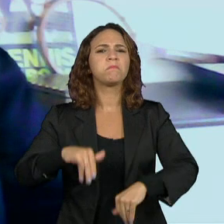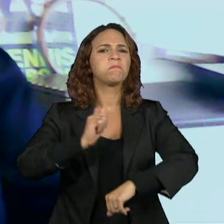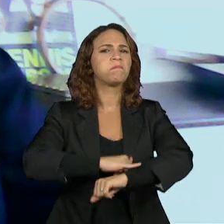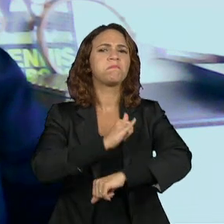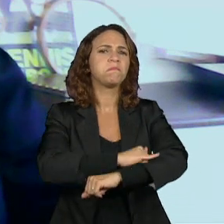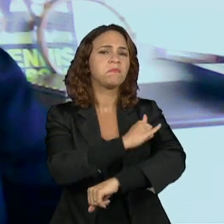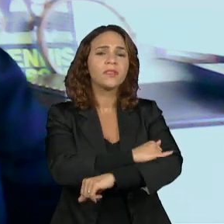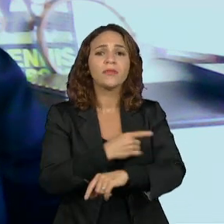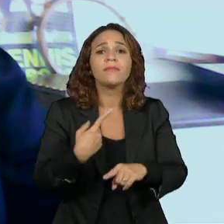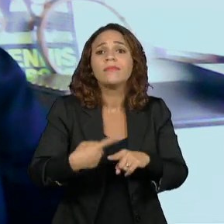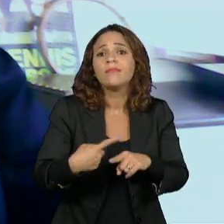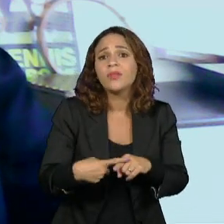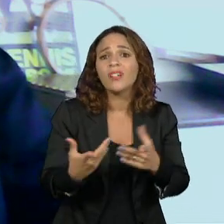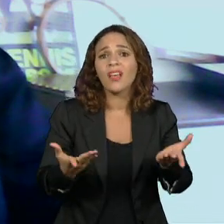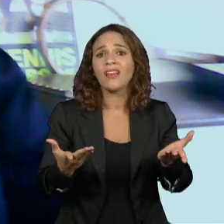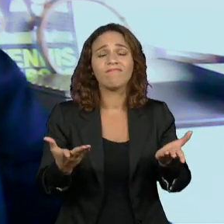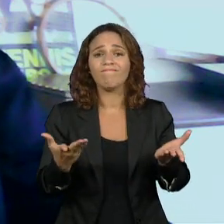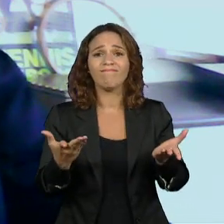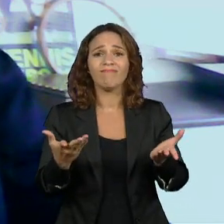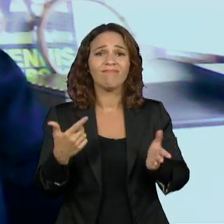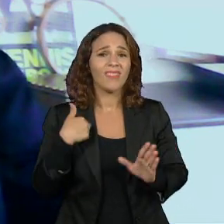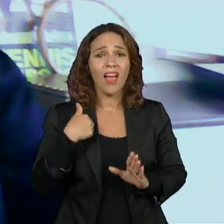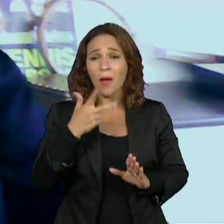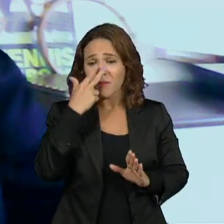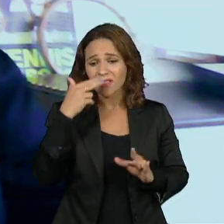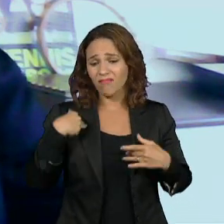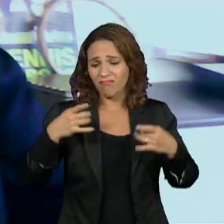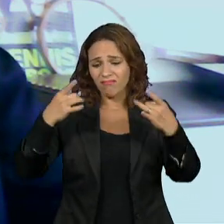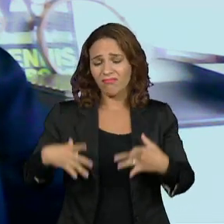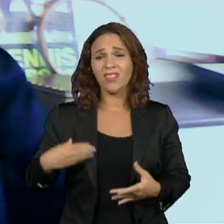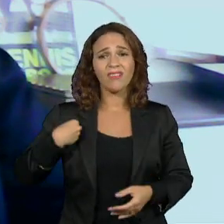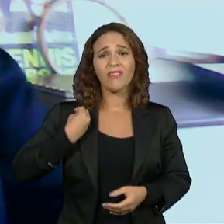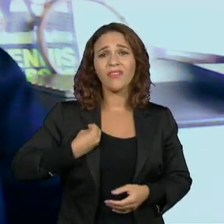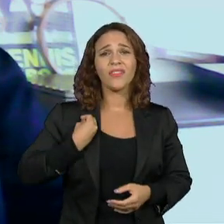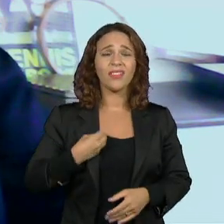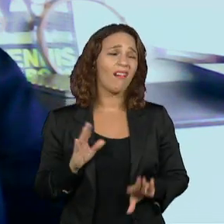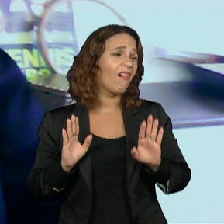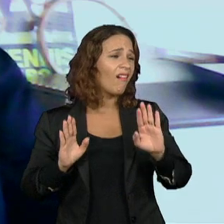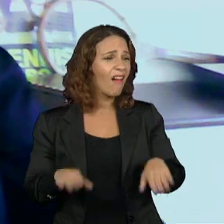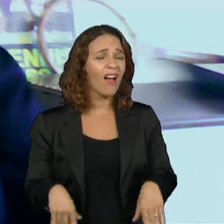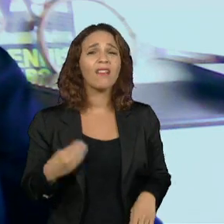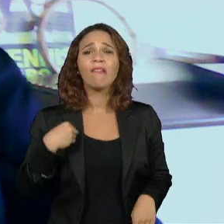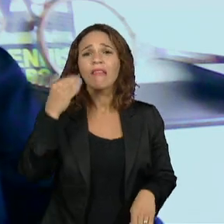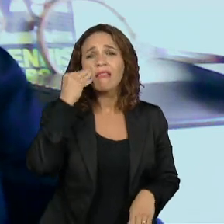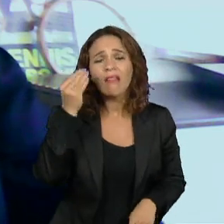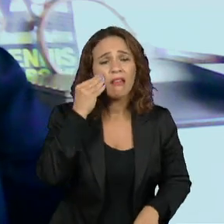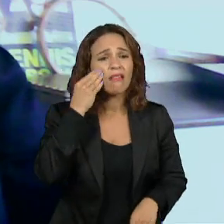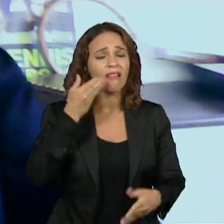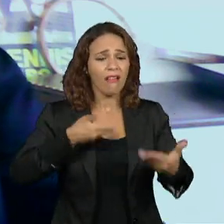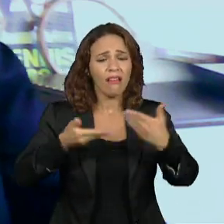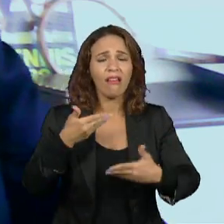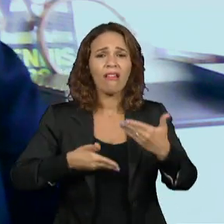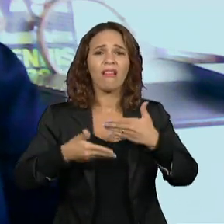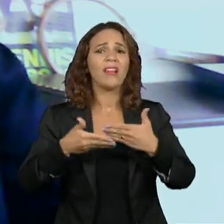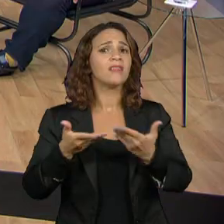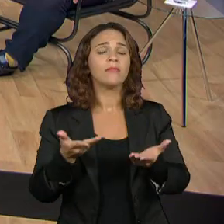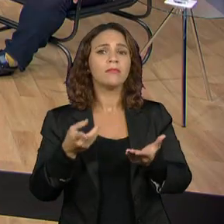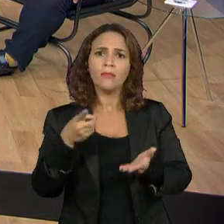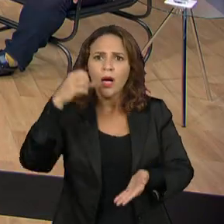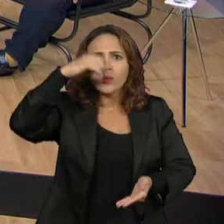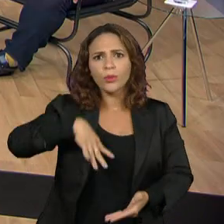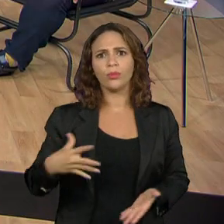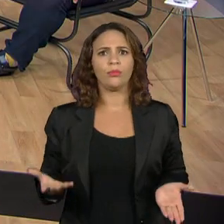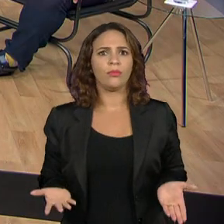uma bandeira de vida, quer dizer, é melhor eu ser obeso e brigar do que eu tentar tratar a minha doença. Isso é um absurdo.